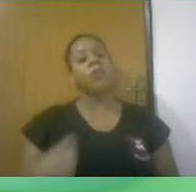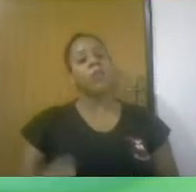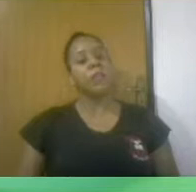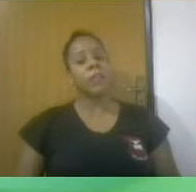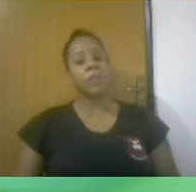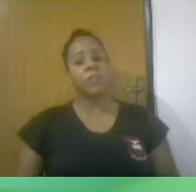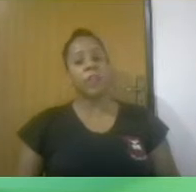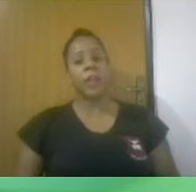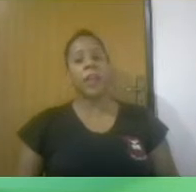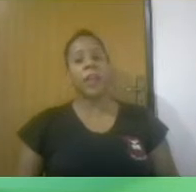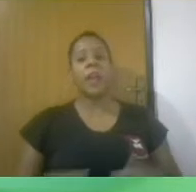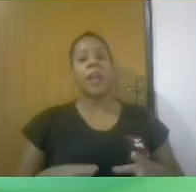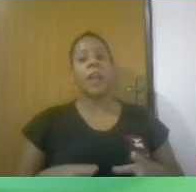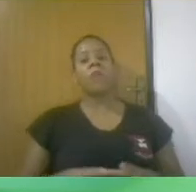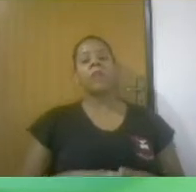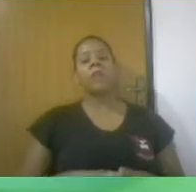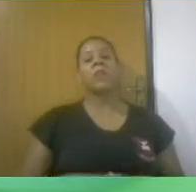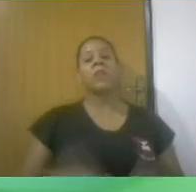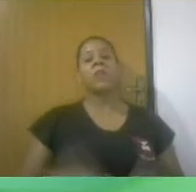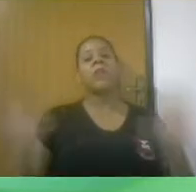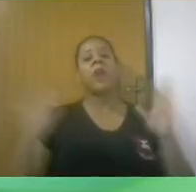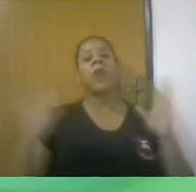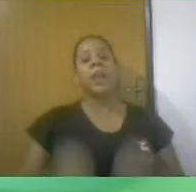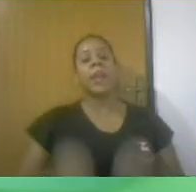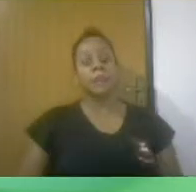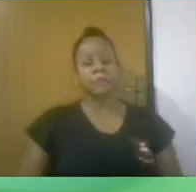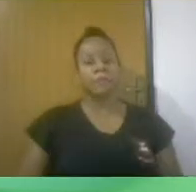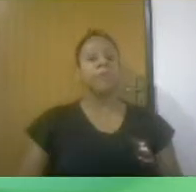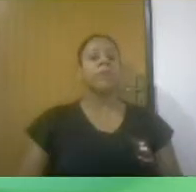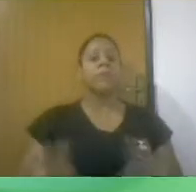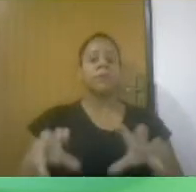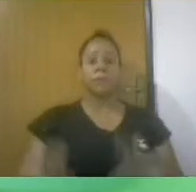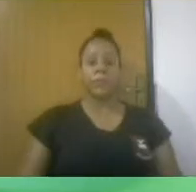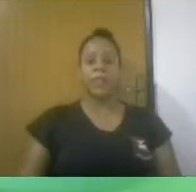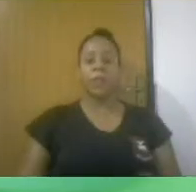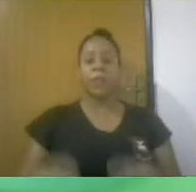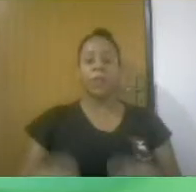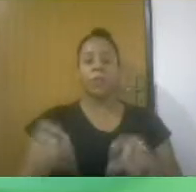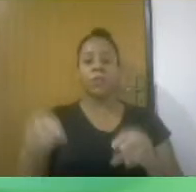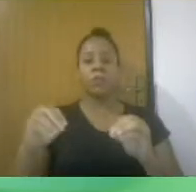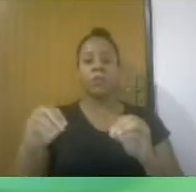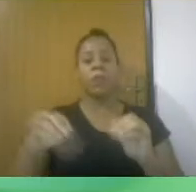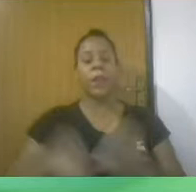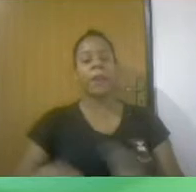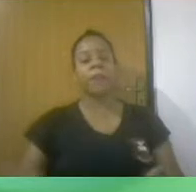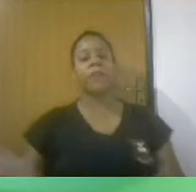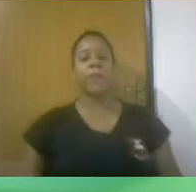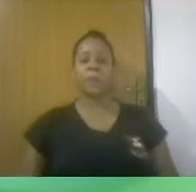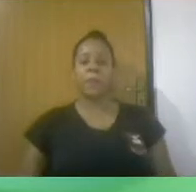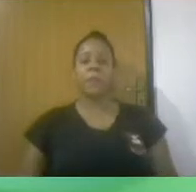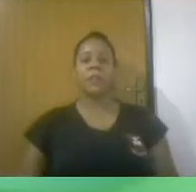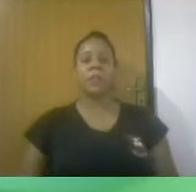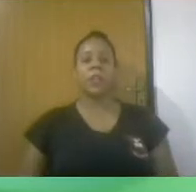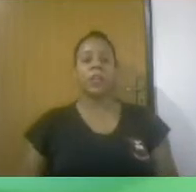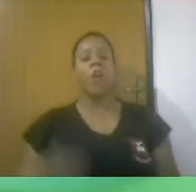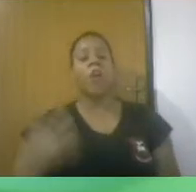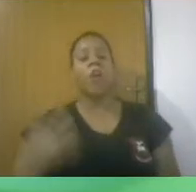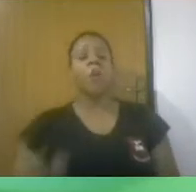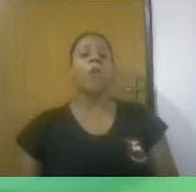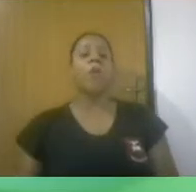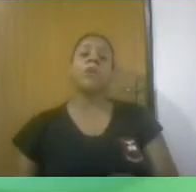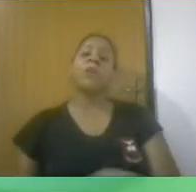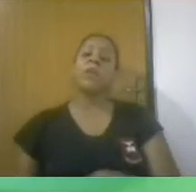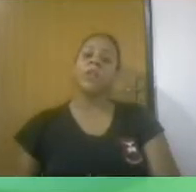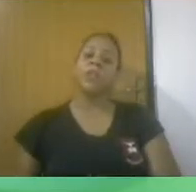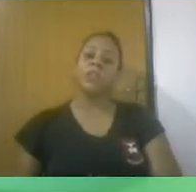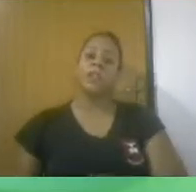os governadores gerais é como se fosse o rei, né? Como se o rei tivesse presente ali. Como